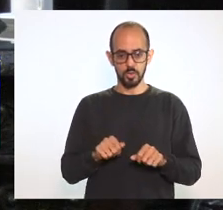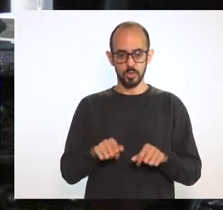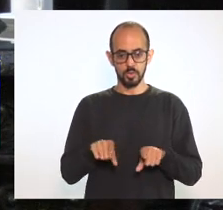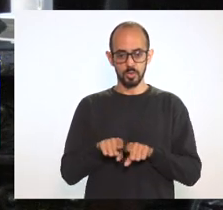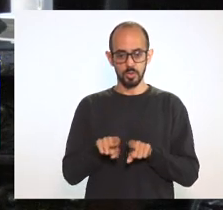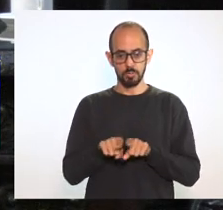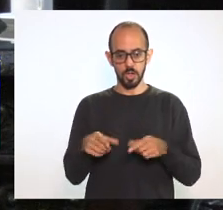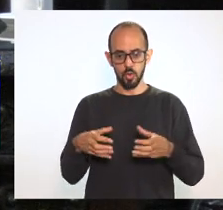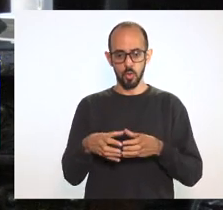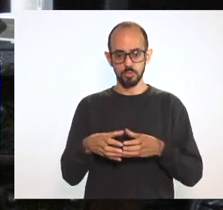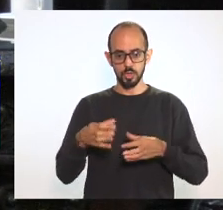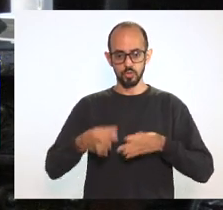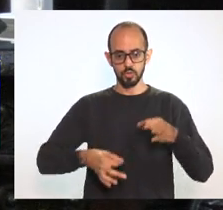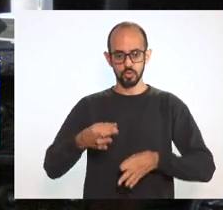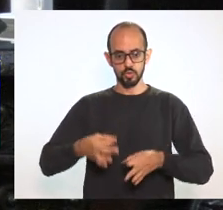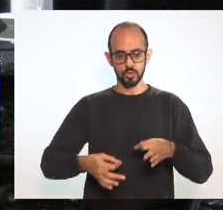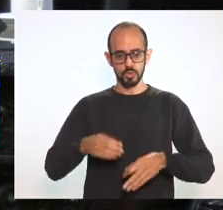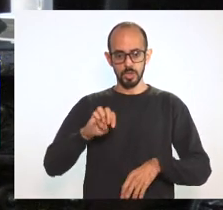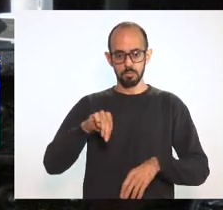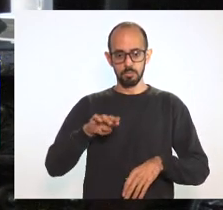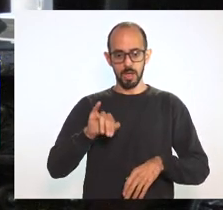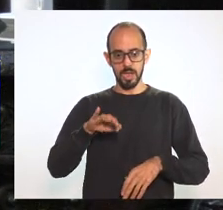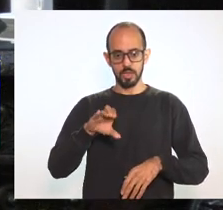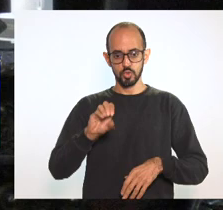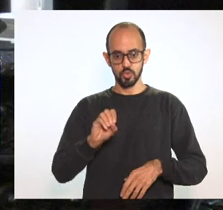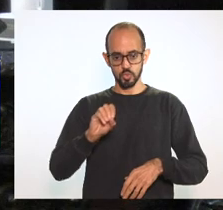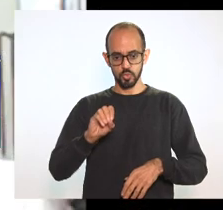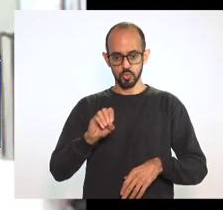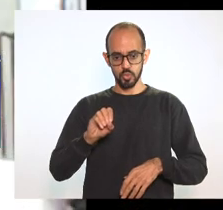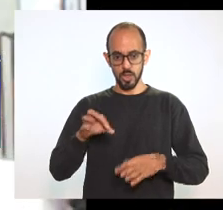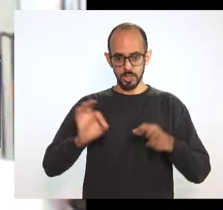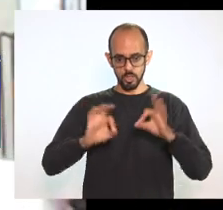e Justiça, deputado Márcio Pacheco. Questão de ordem, presidente.